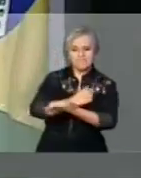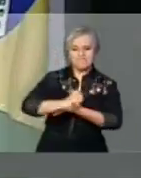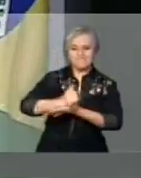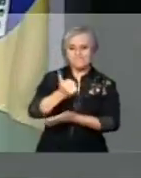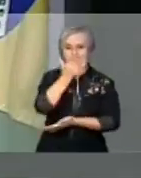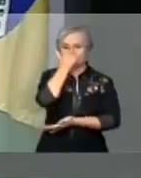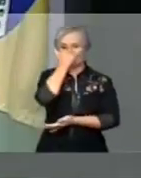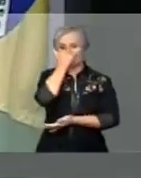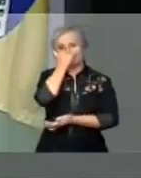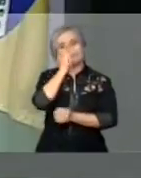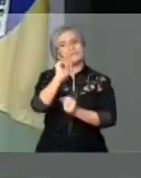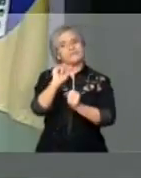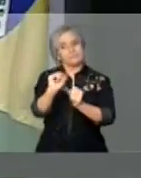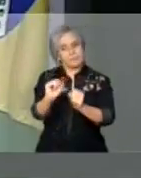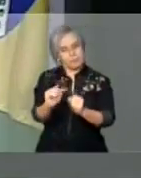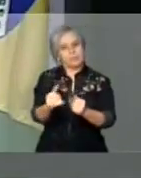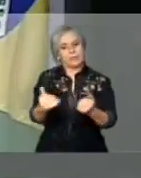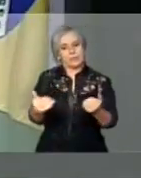medidas